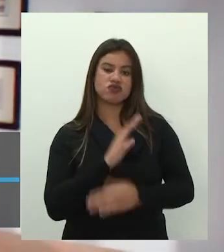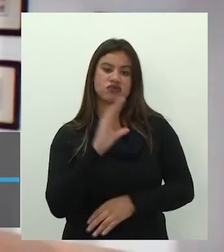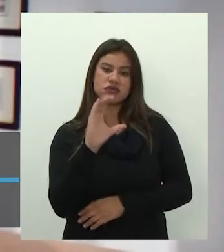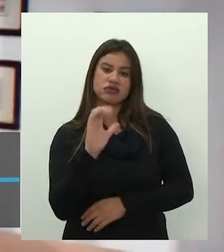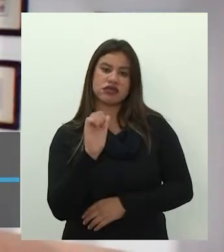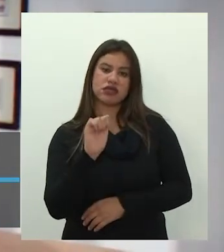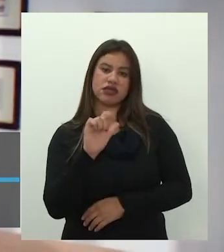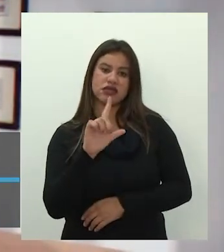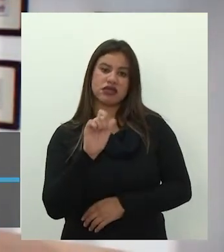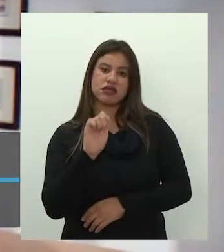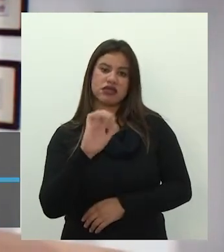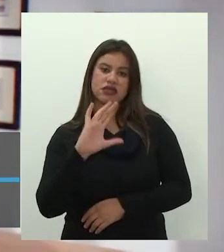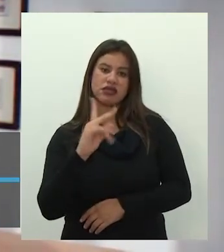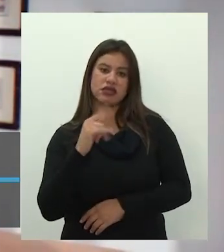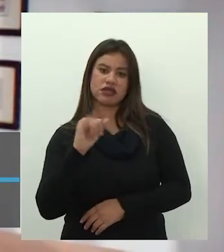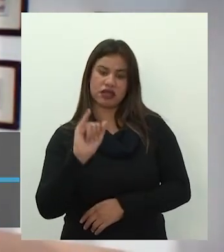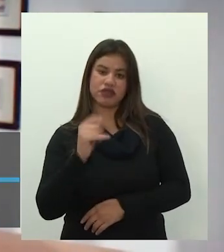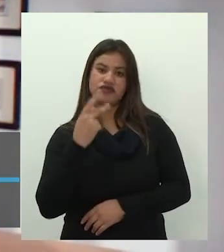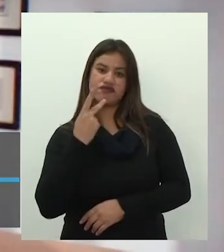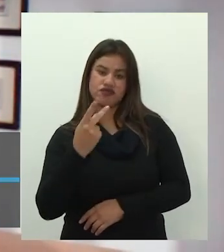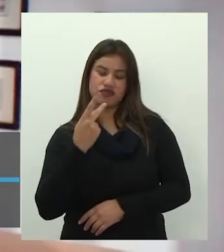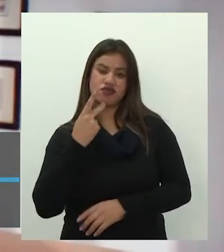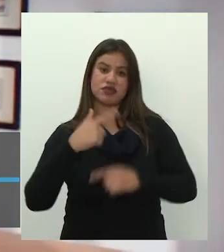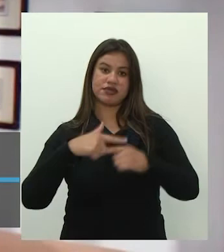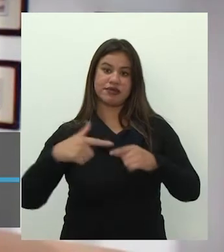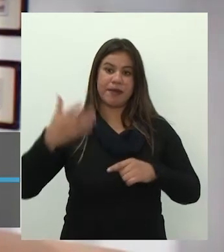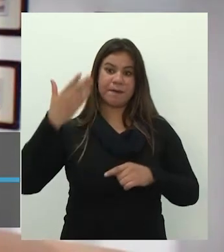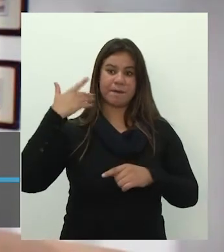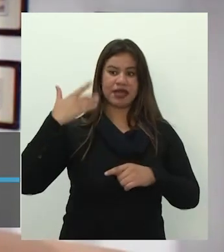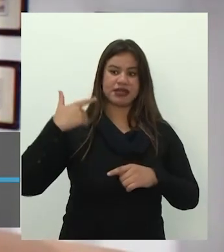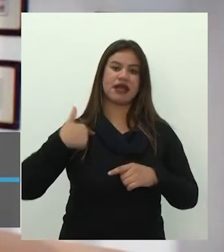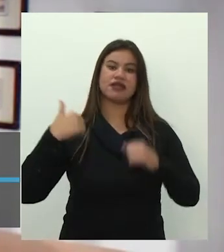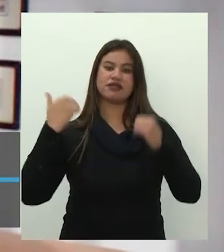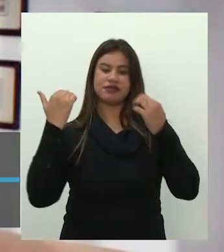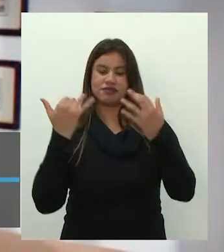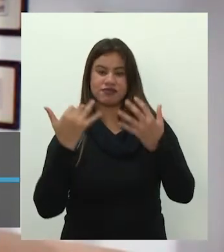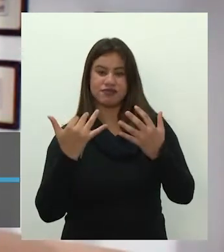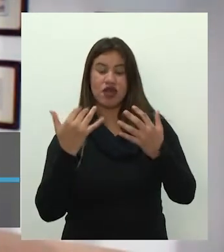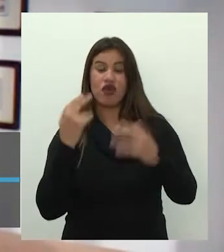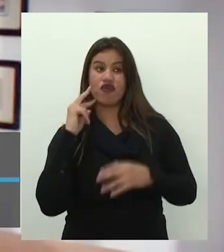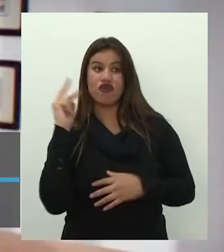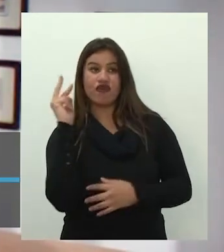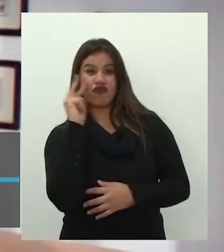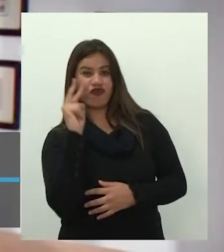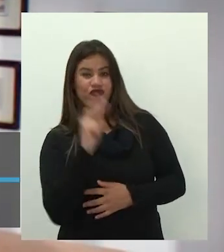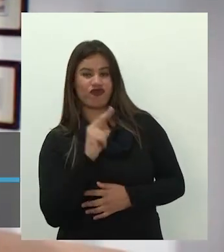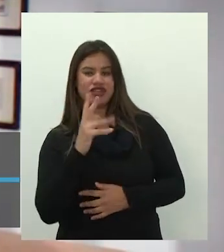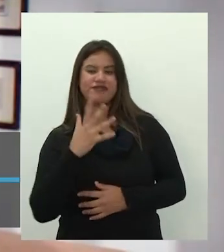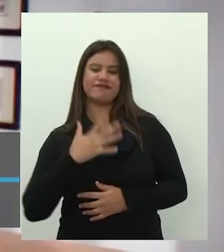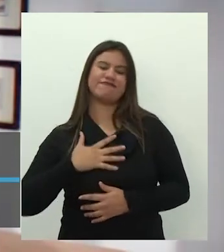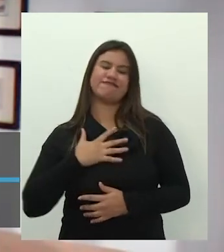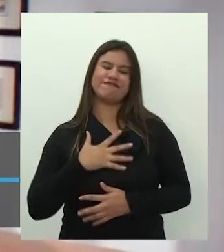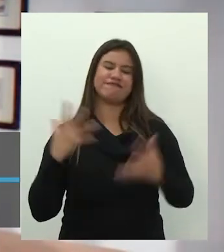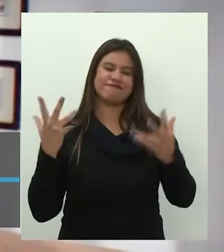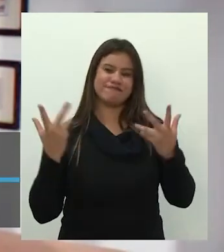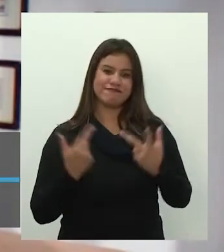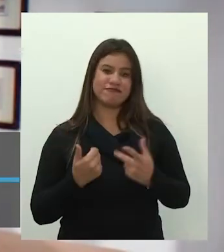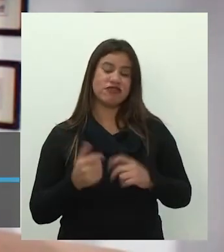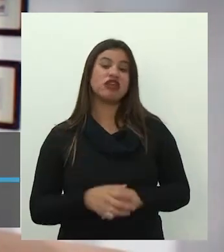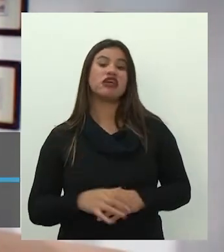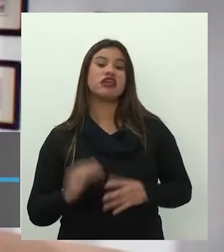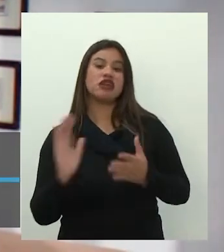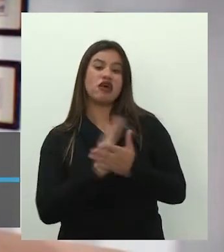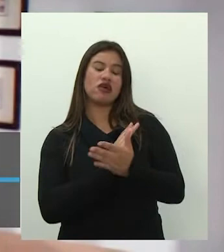na semana passada, que eu assisti e achei maravilhoso, e algumas coisas que vocês